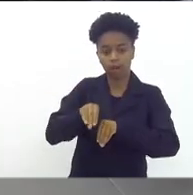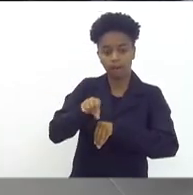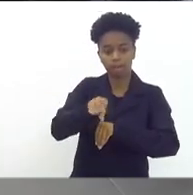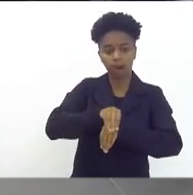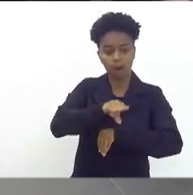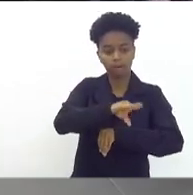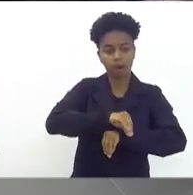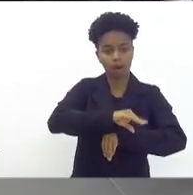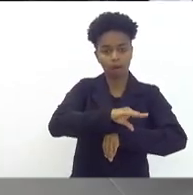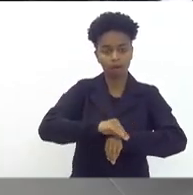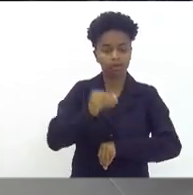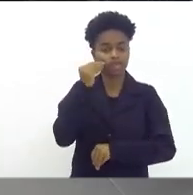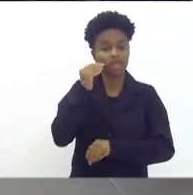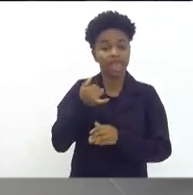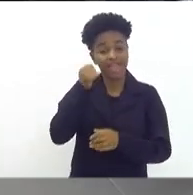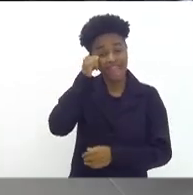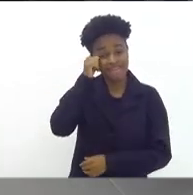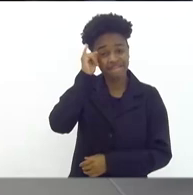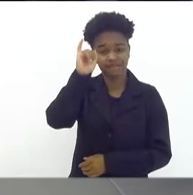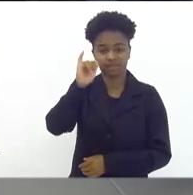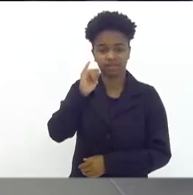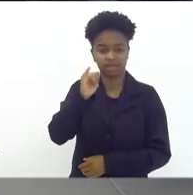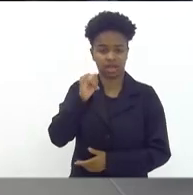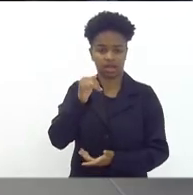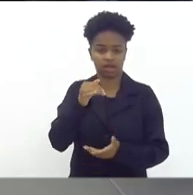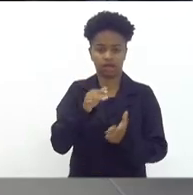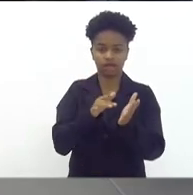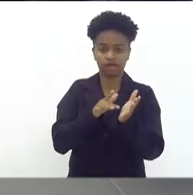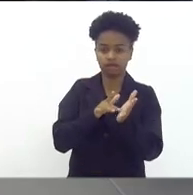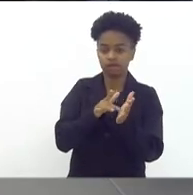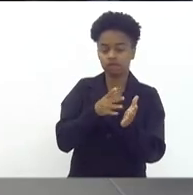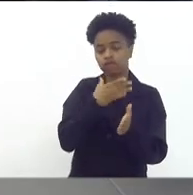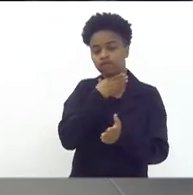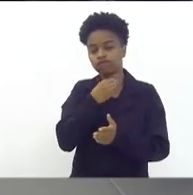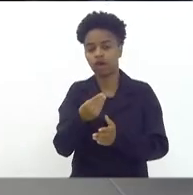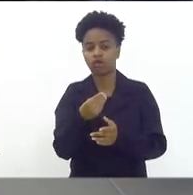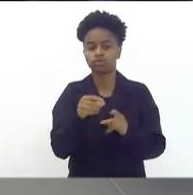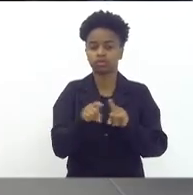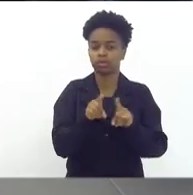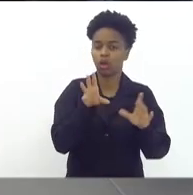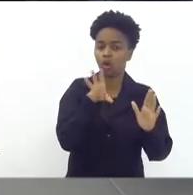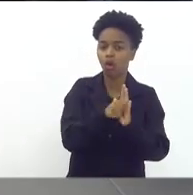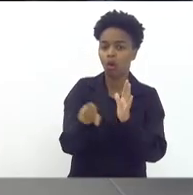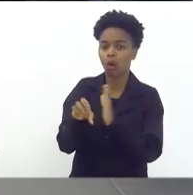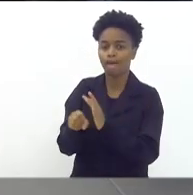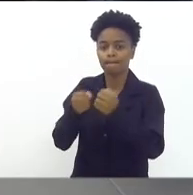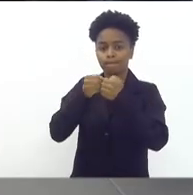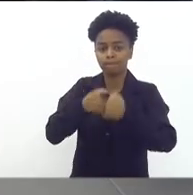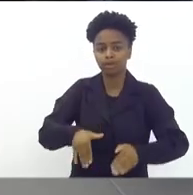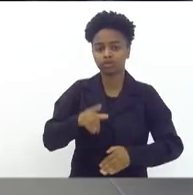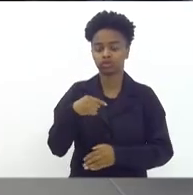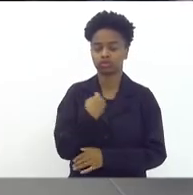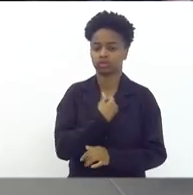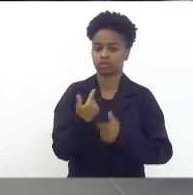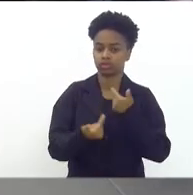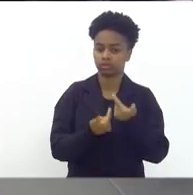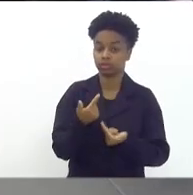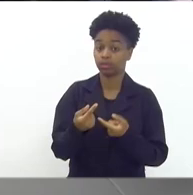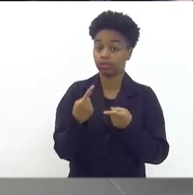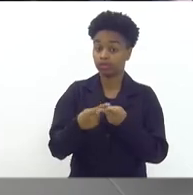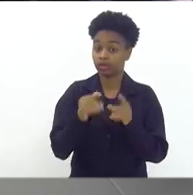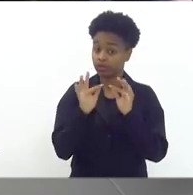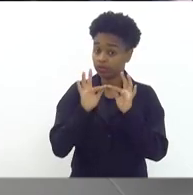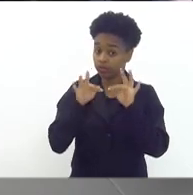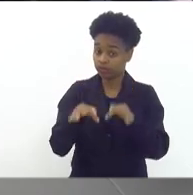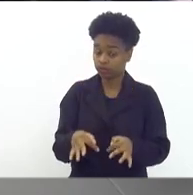que é fraudes Furtos acabem por impactar a concessão porque no final das contas